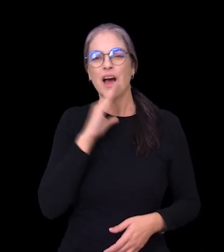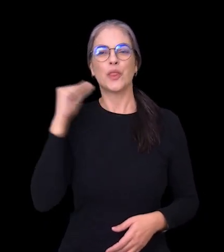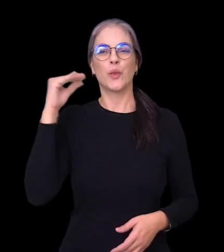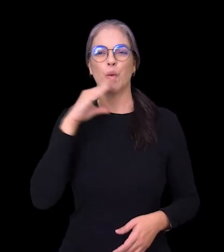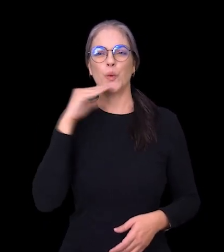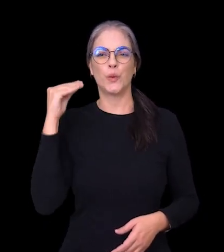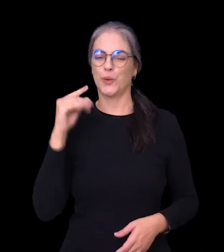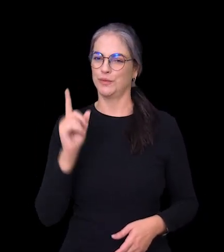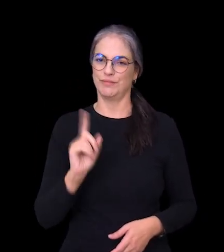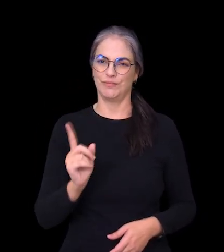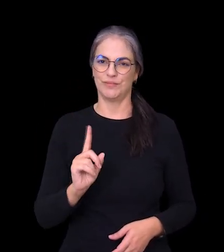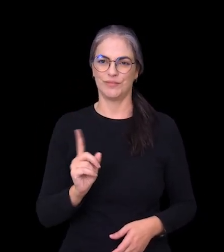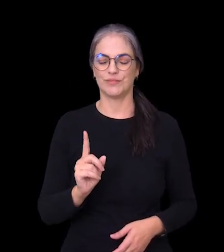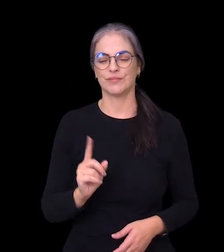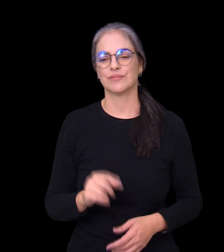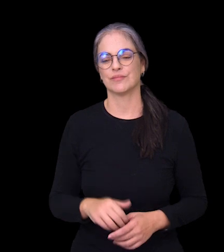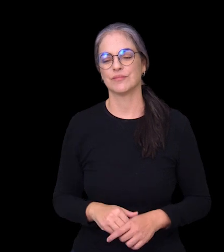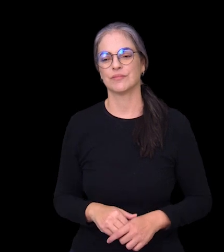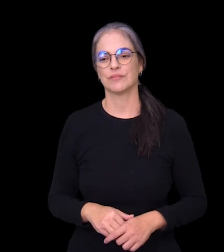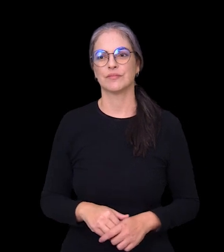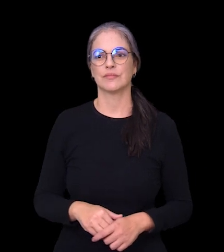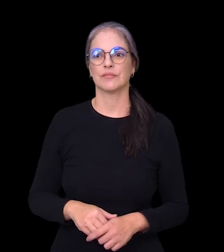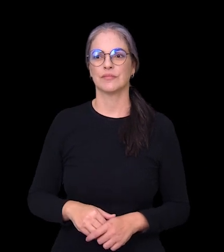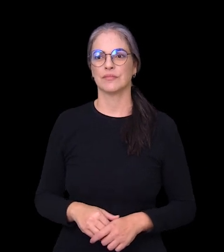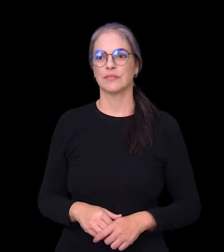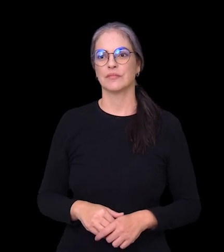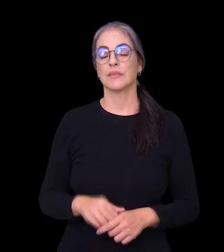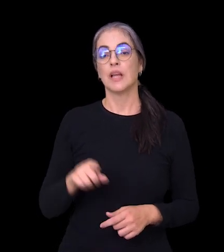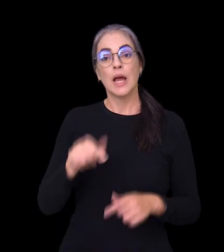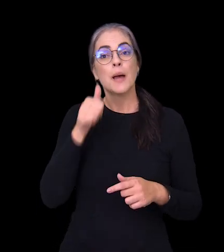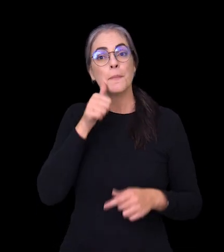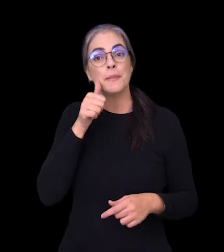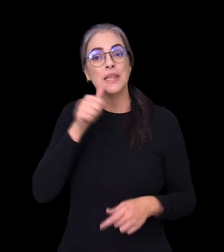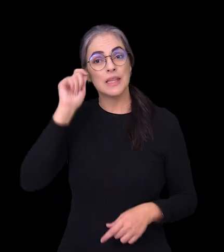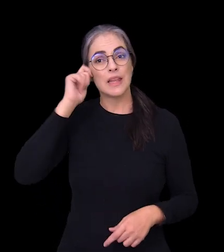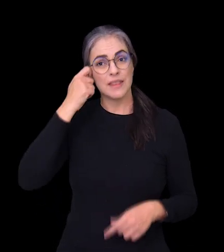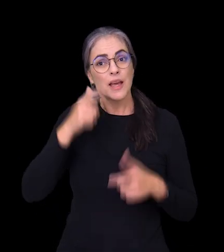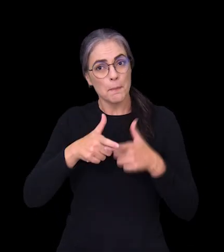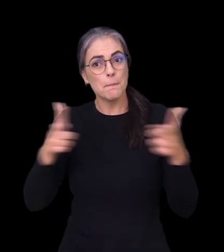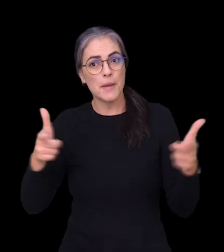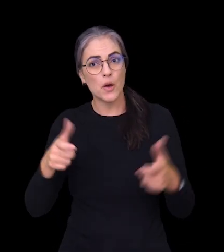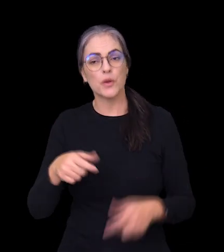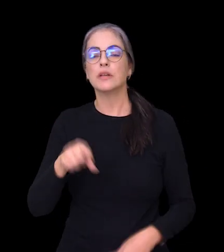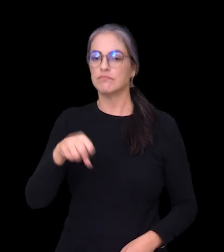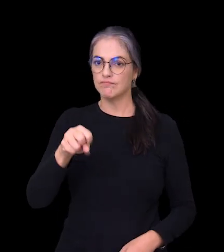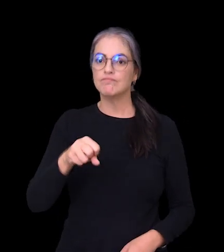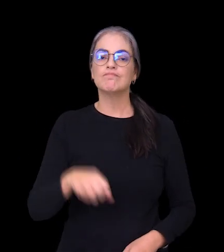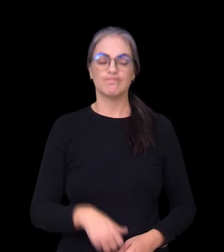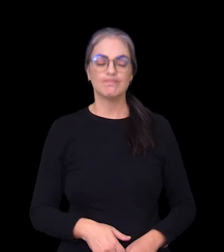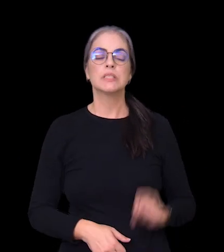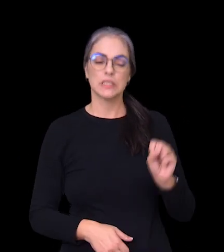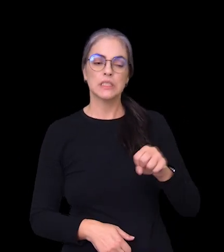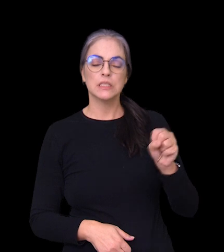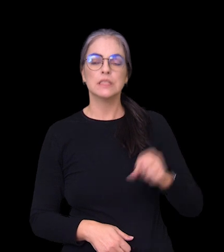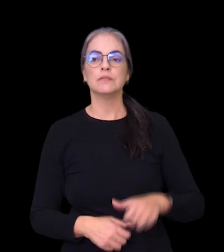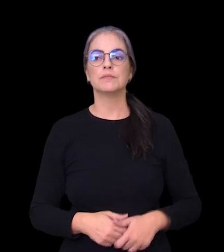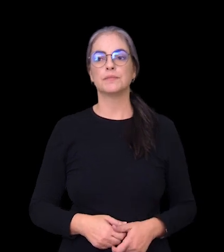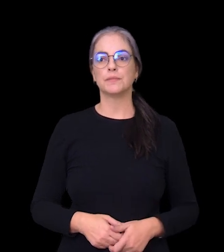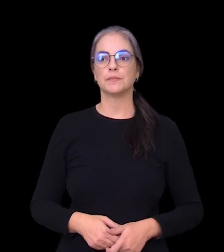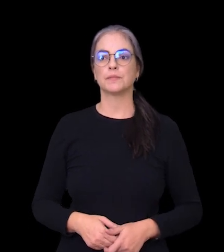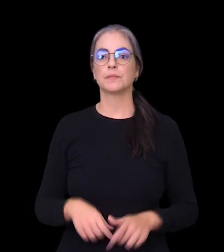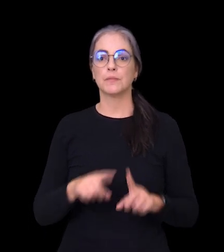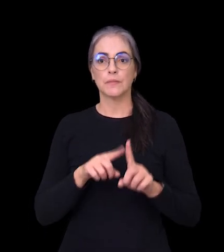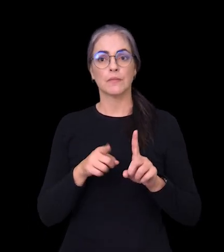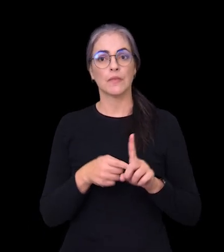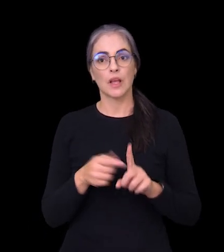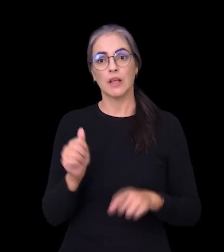né? E mesmo na infância. A maioria de meninas negras, né? Também. A maioria de meninas negras, exatamente. E a gestação na adolescência